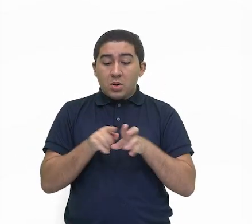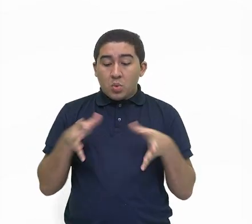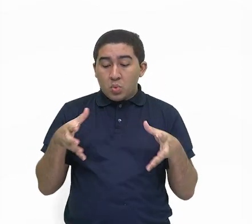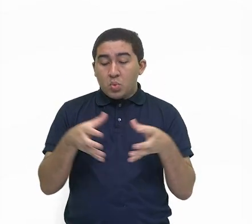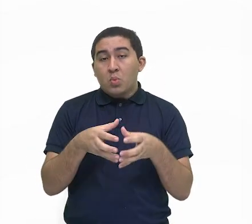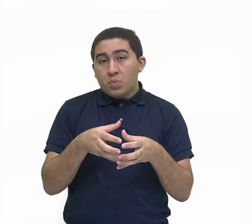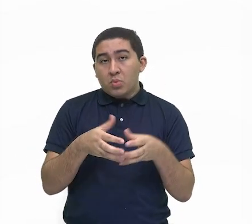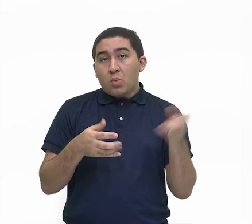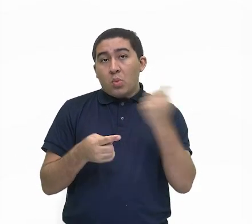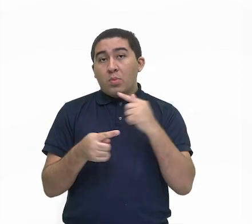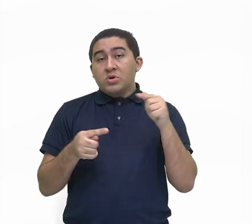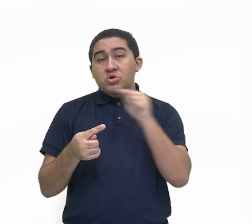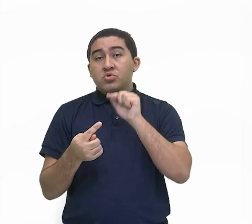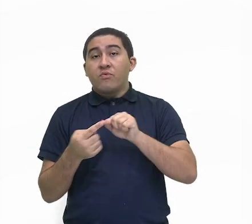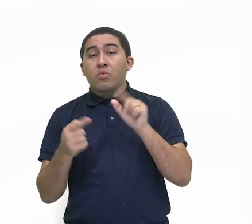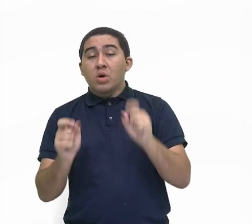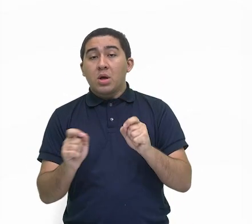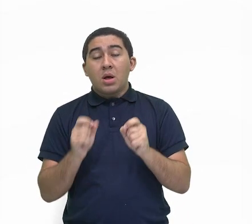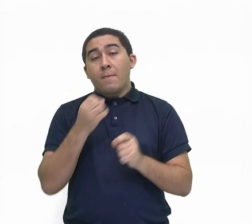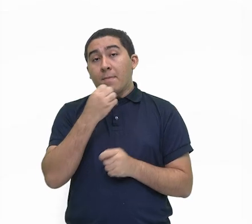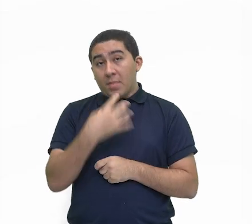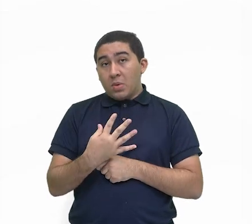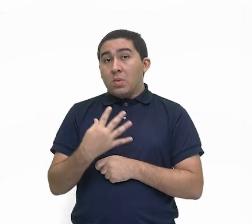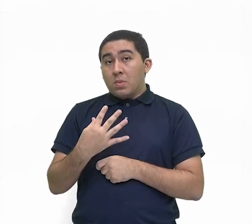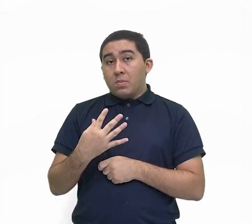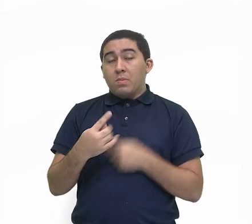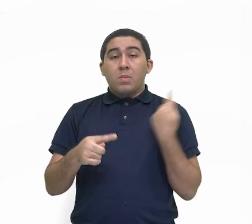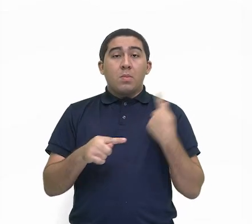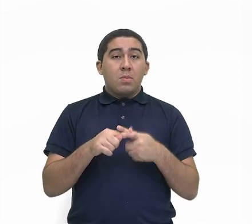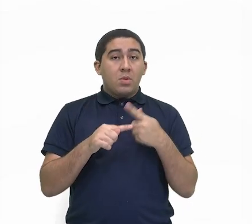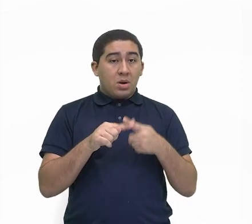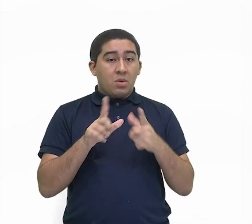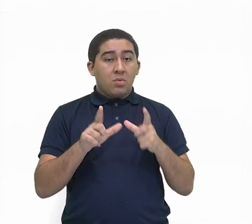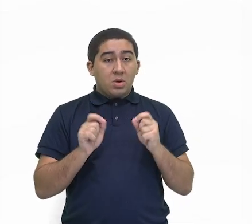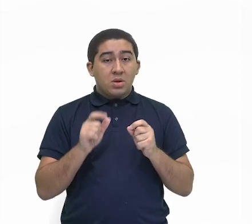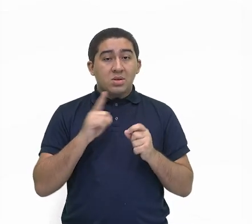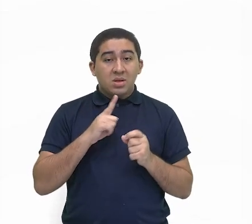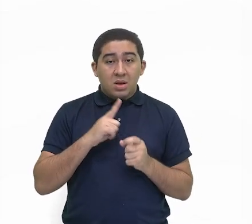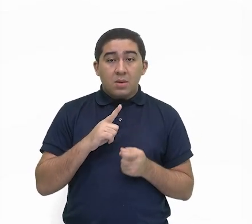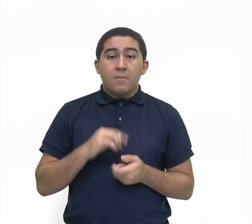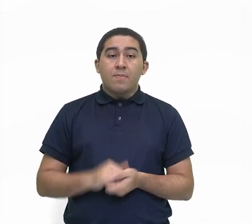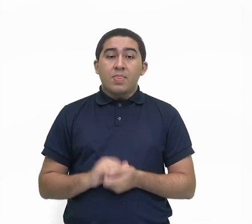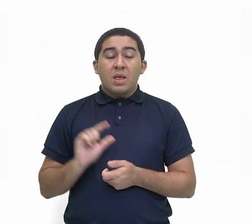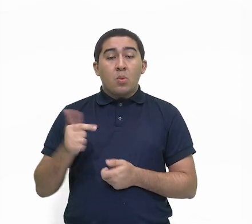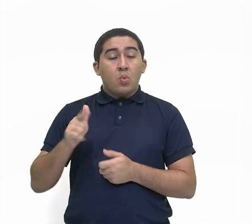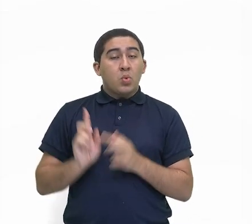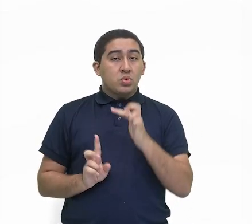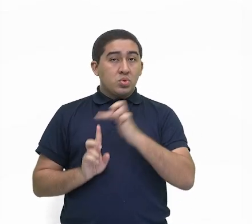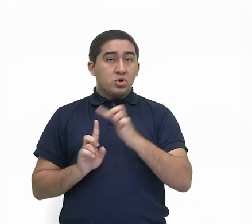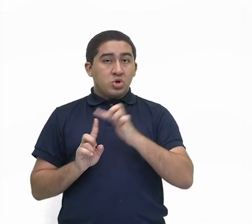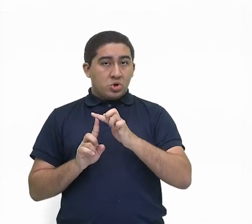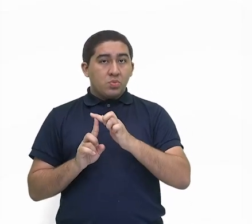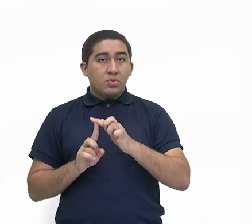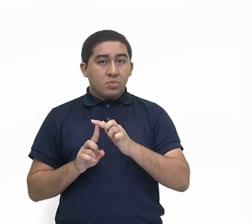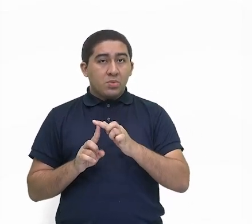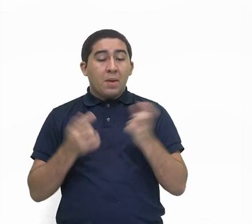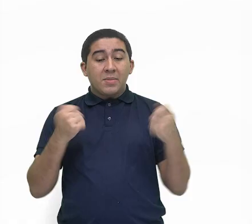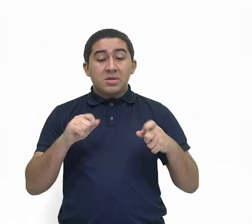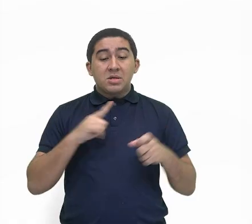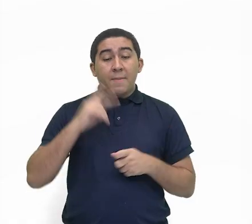bem, né, pessoal? Senão não é engajamento político, é engajamento politiqueiro, né? Então, nós temos que fazer